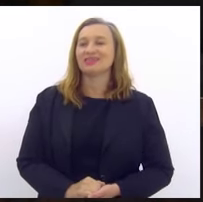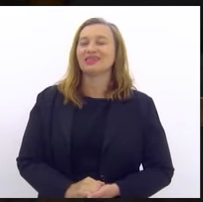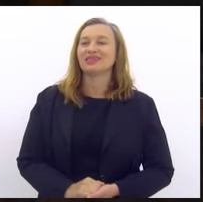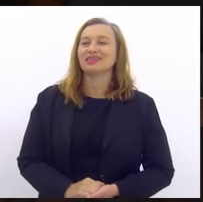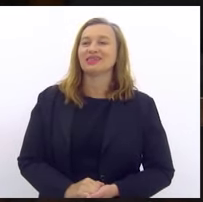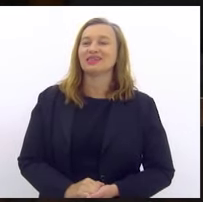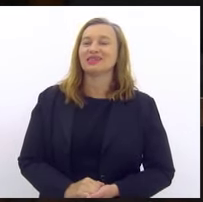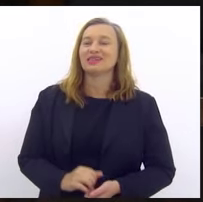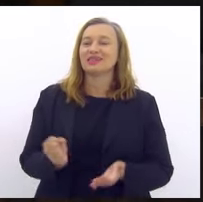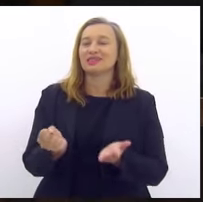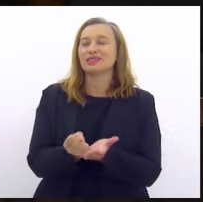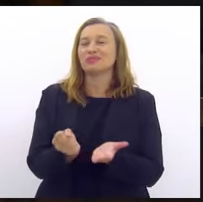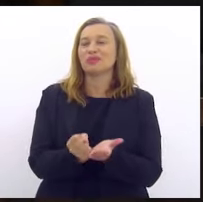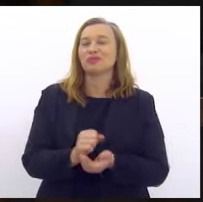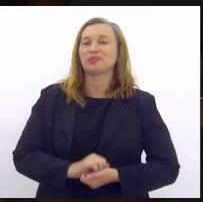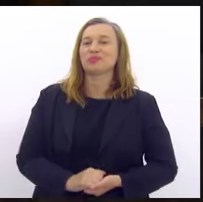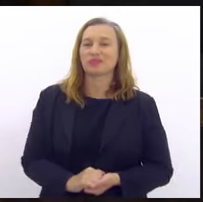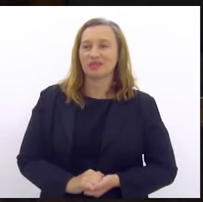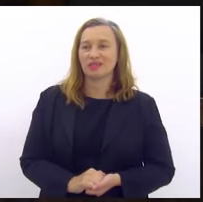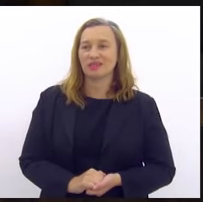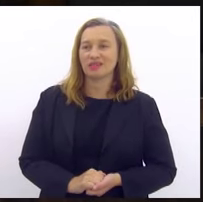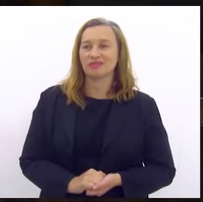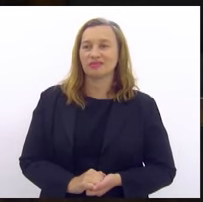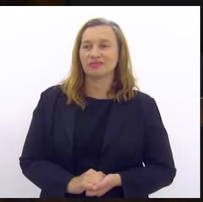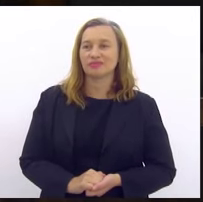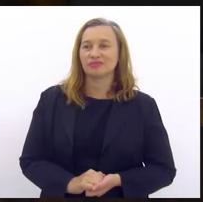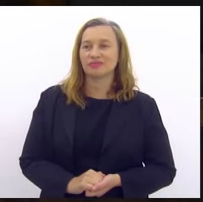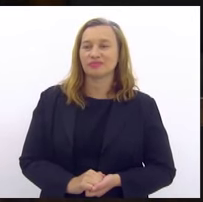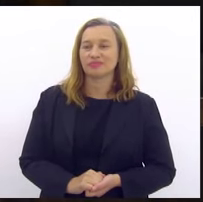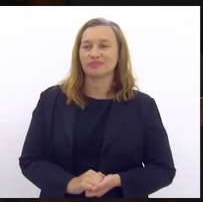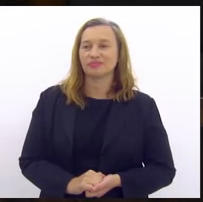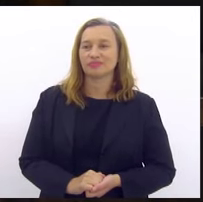Deputado Samuel Malafaia.